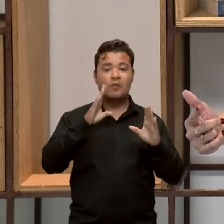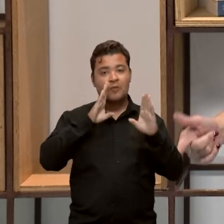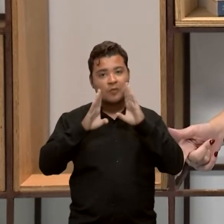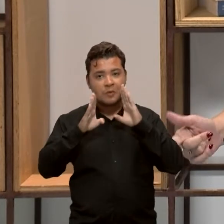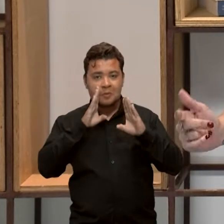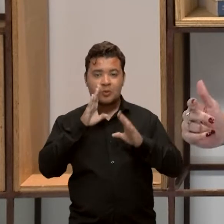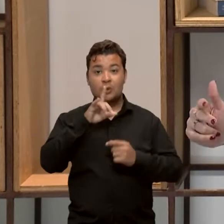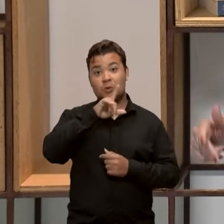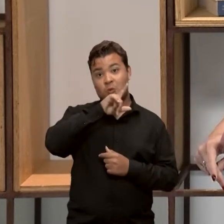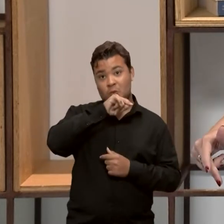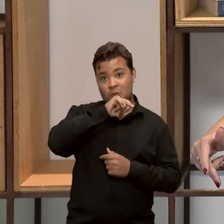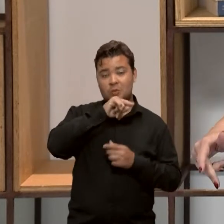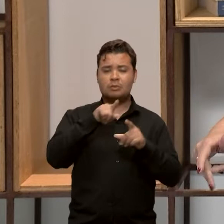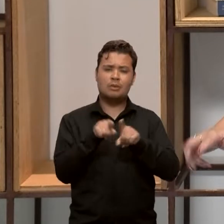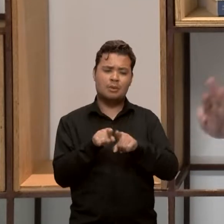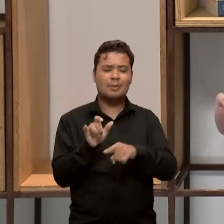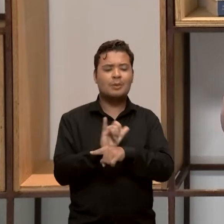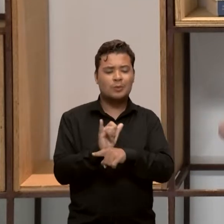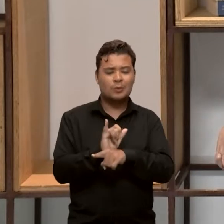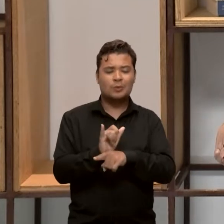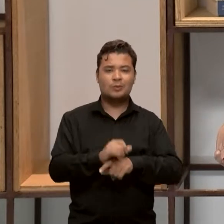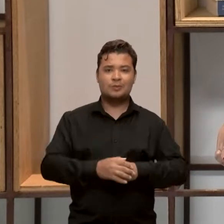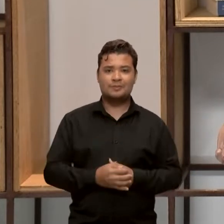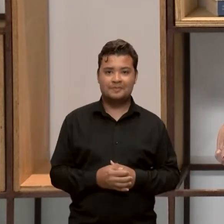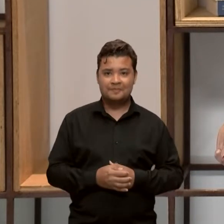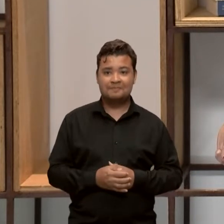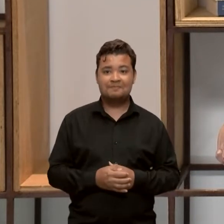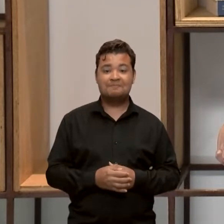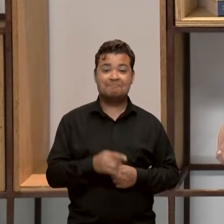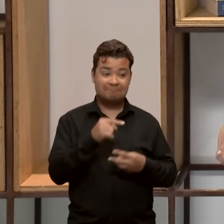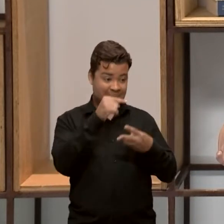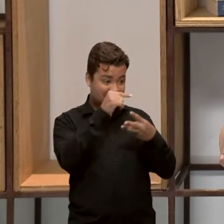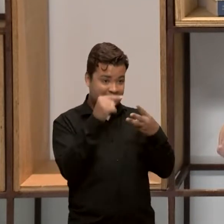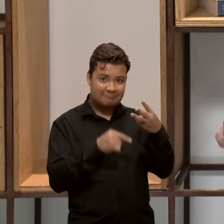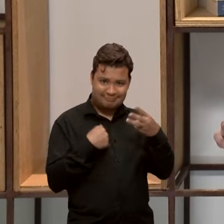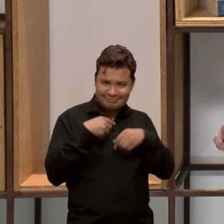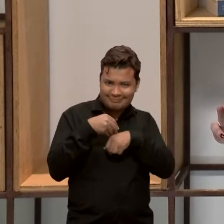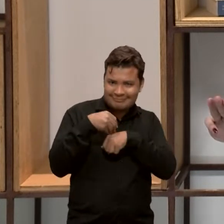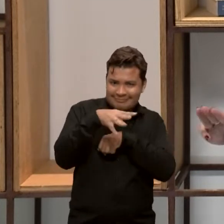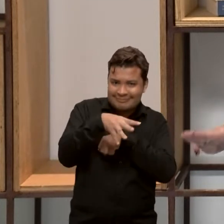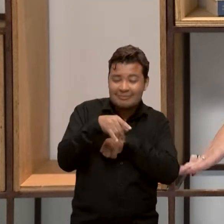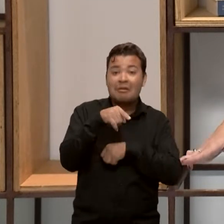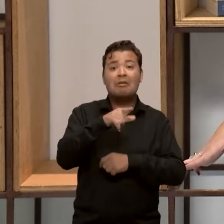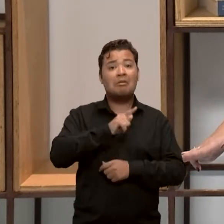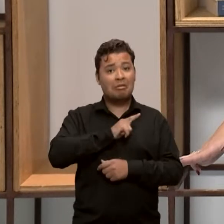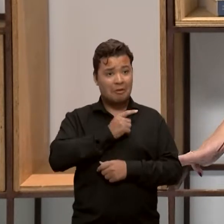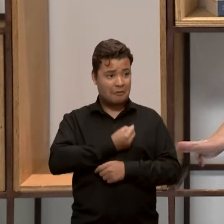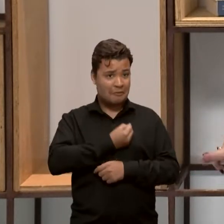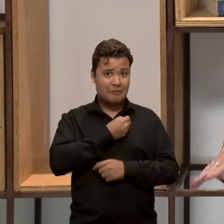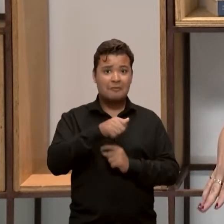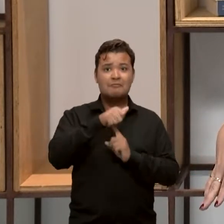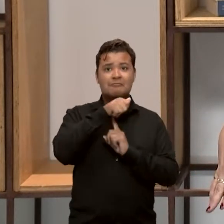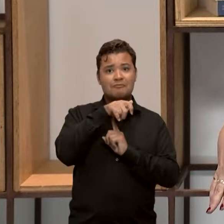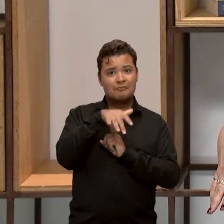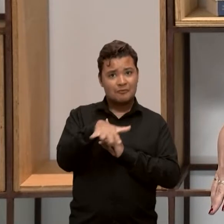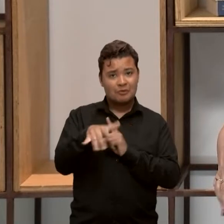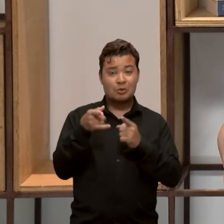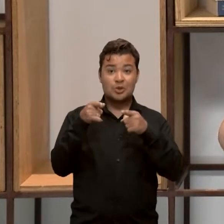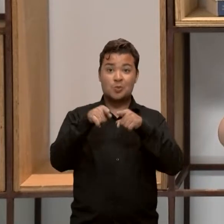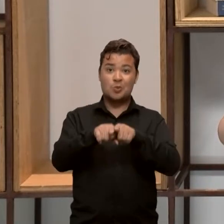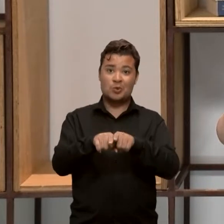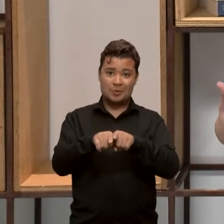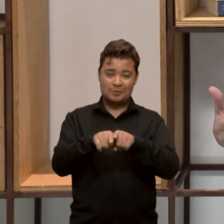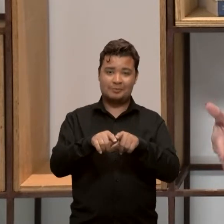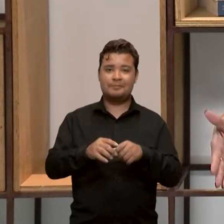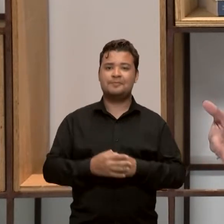Facebook, Twitter e YouTube. Nesses 3 lugares que eu te falei agora, ocorre a transmissão do programa simultaneamente.